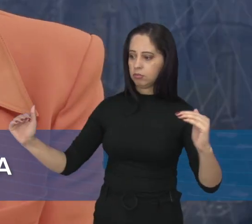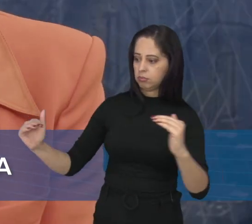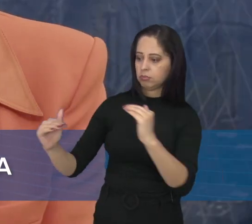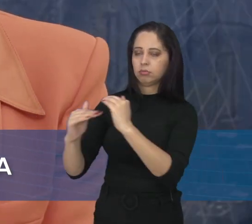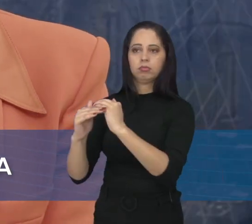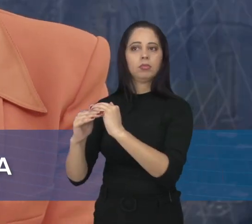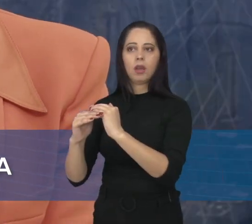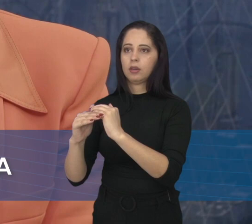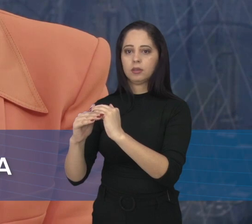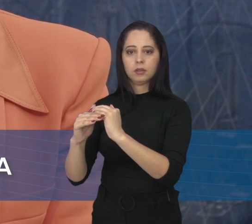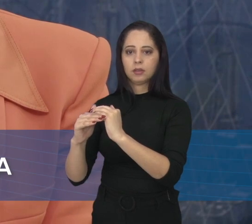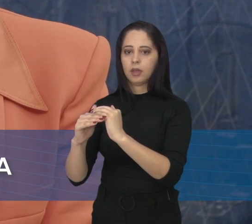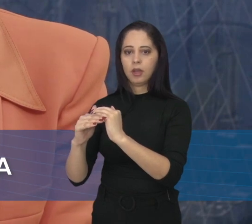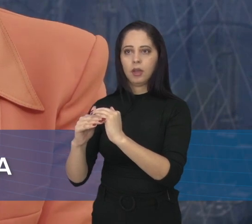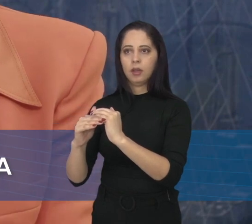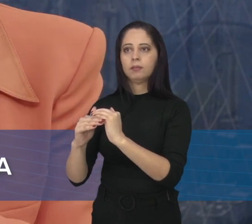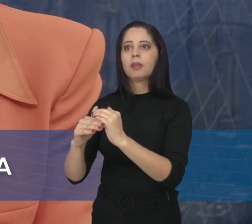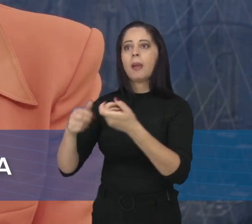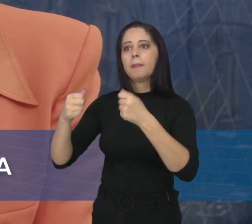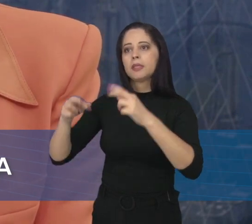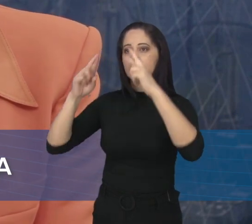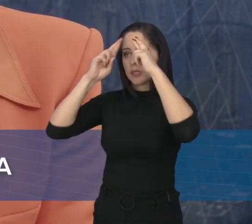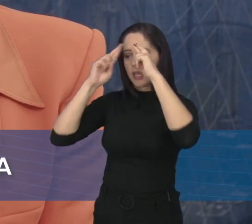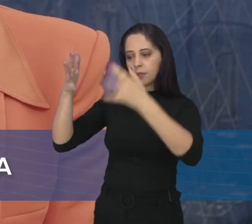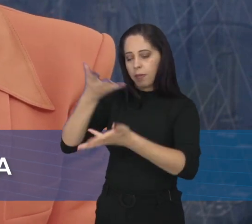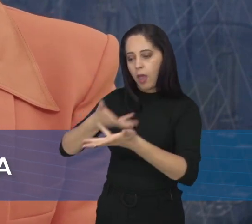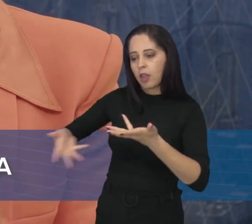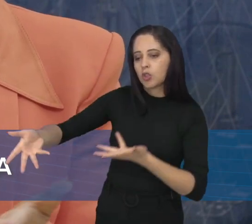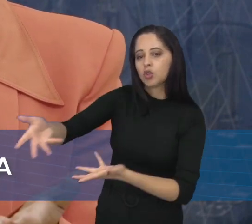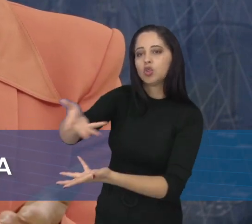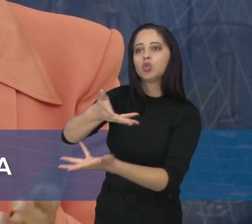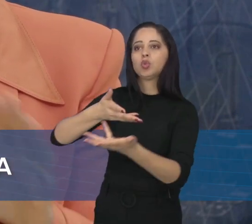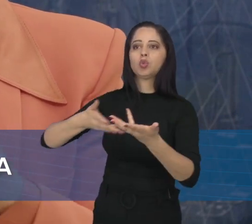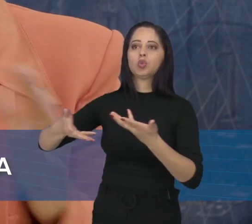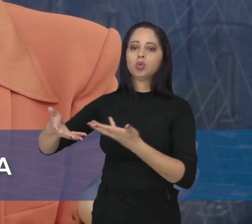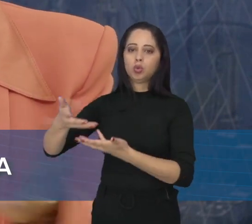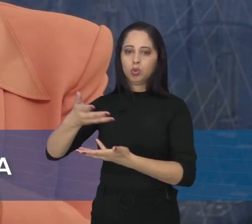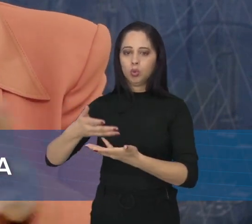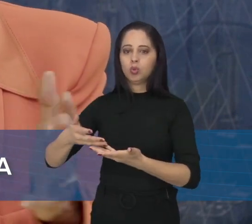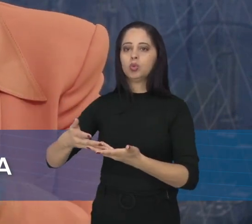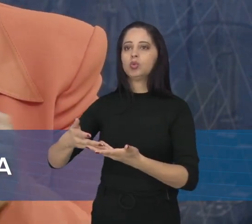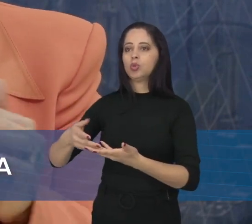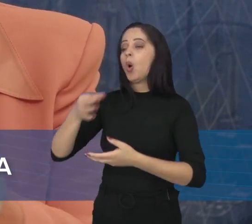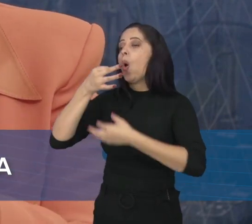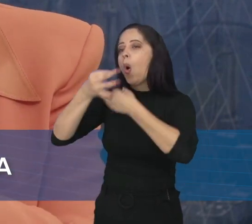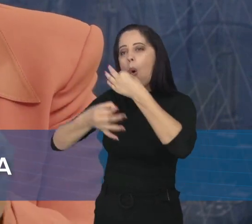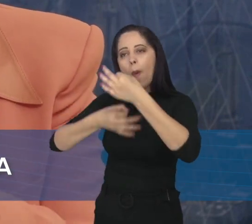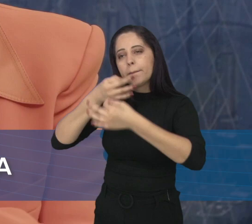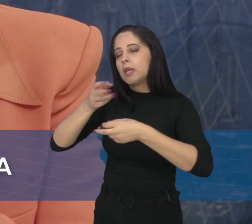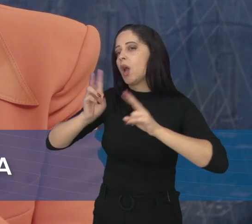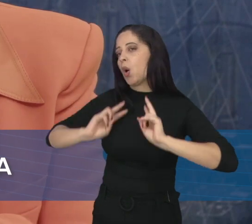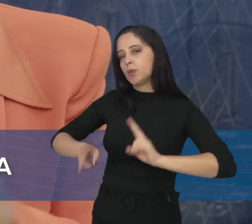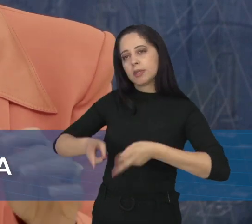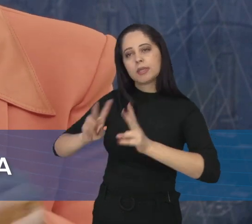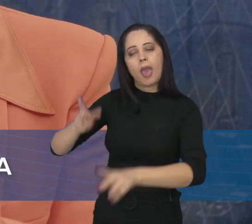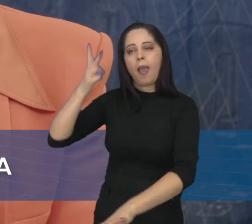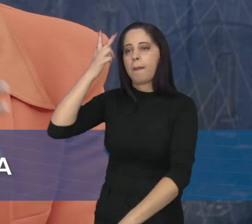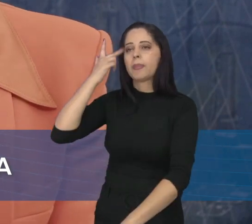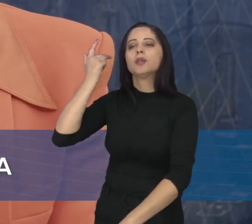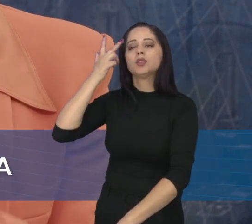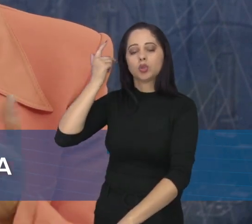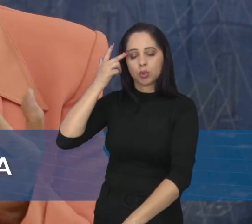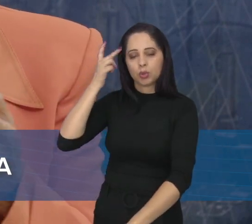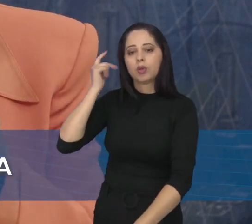ser tratados com desrespeito, preconceito. Críticas vão haver sempre de ambos os lados, ou de vários, né?